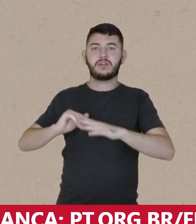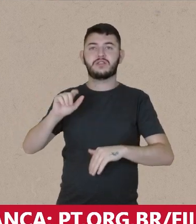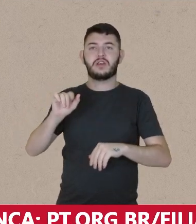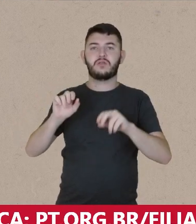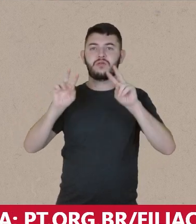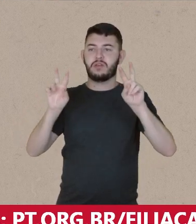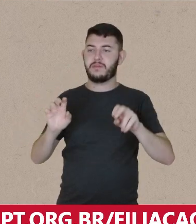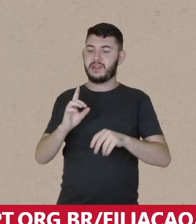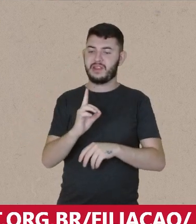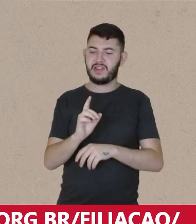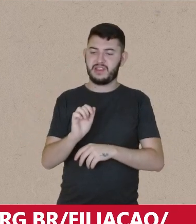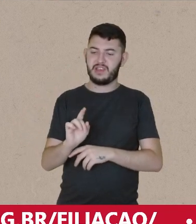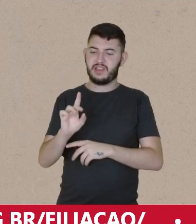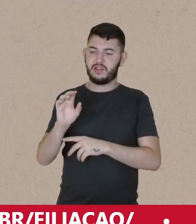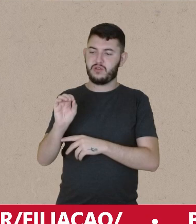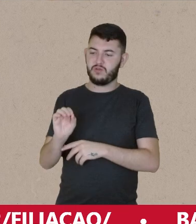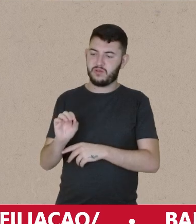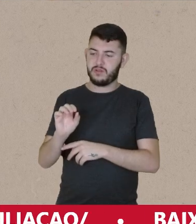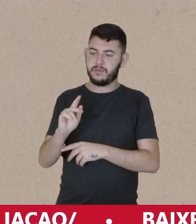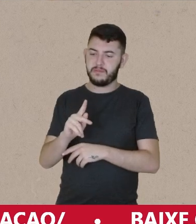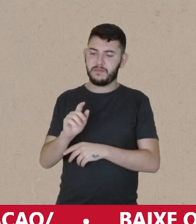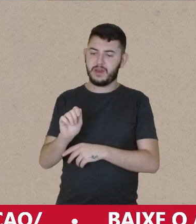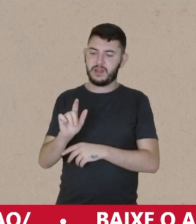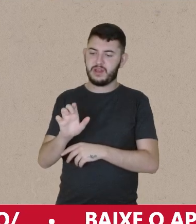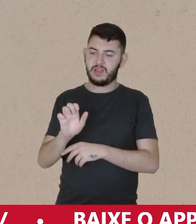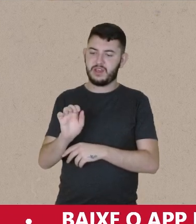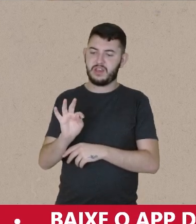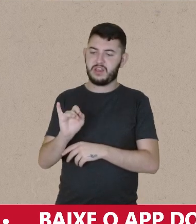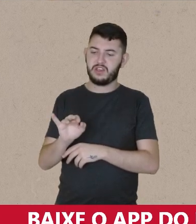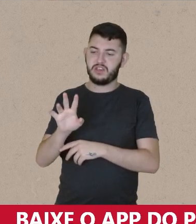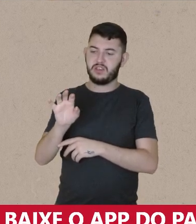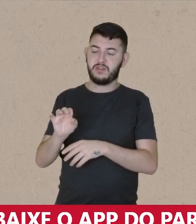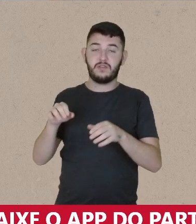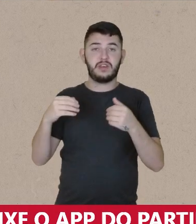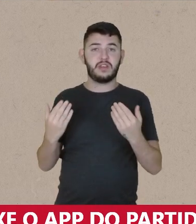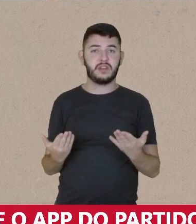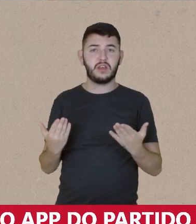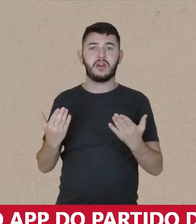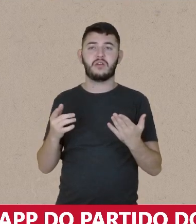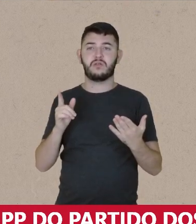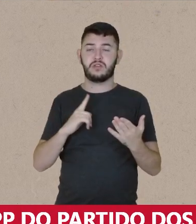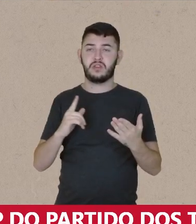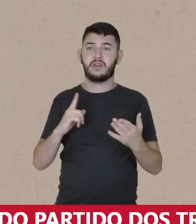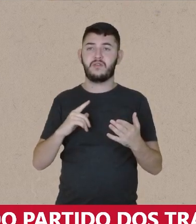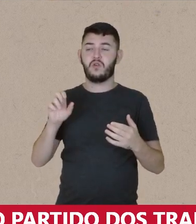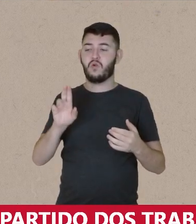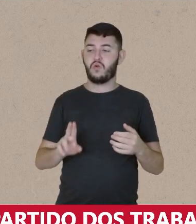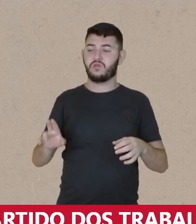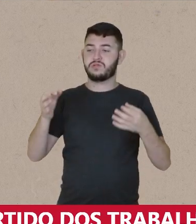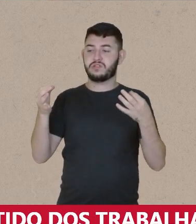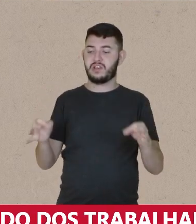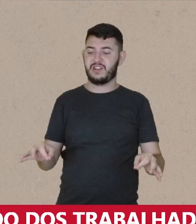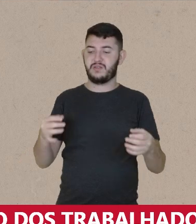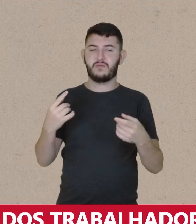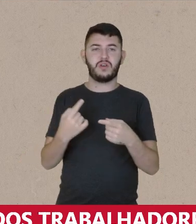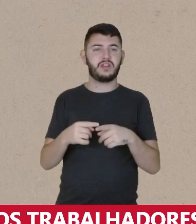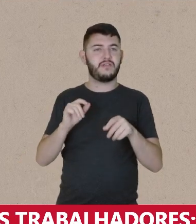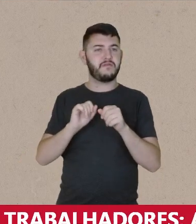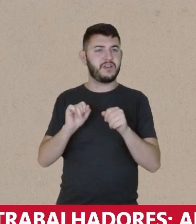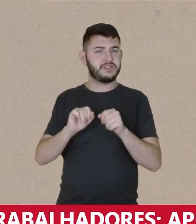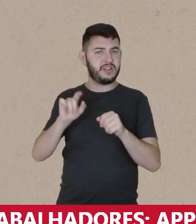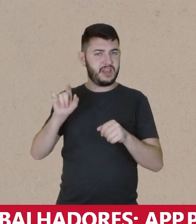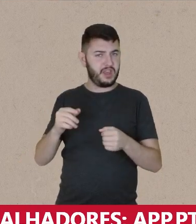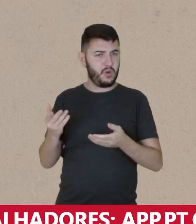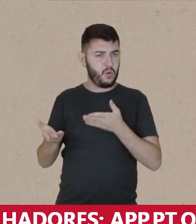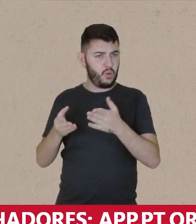paliativos não é isso. Então, a operadora usou o nome de maneira adequada. O que eles estavam fazendo mesmo não era cuidado